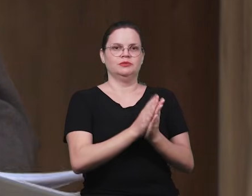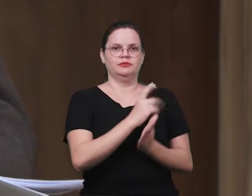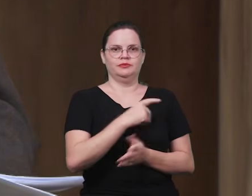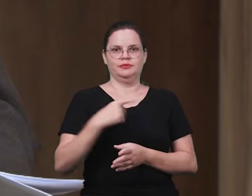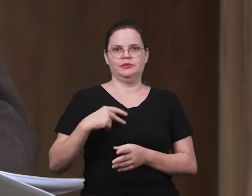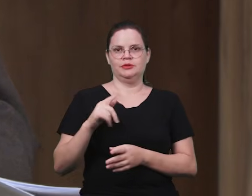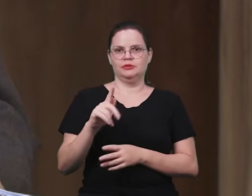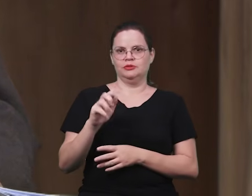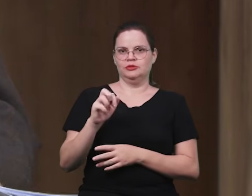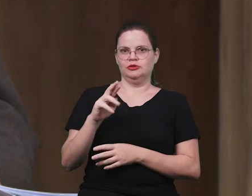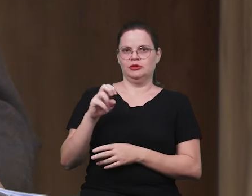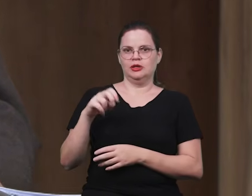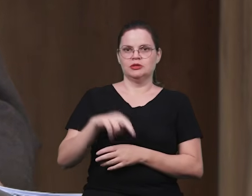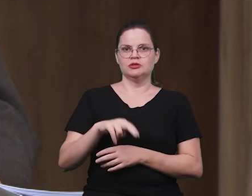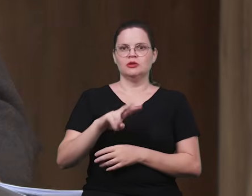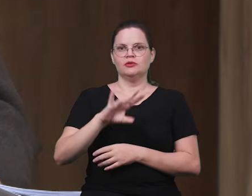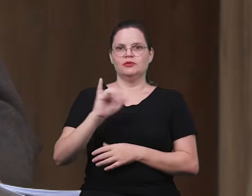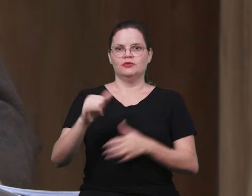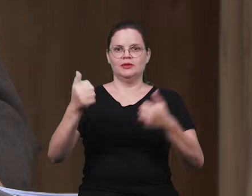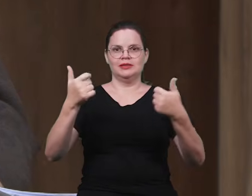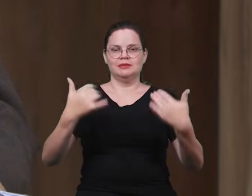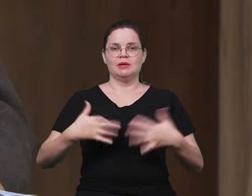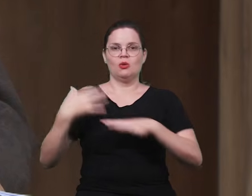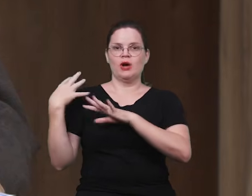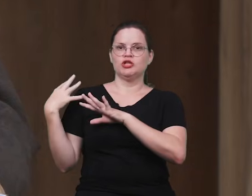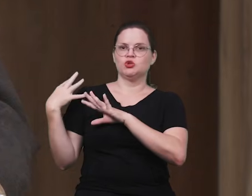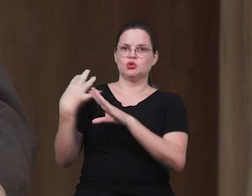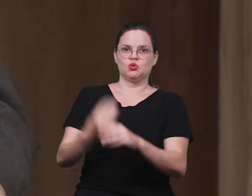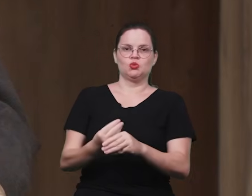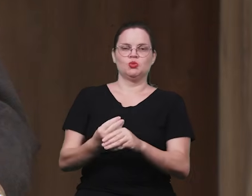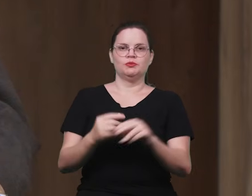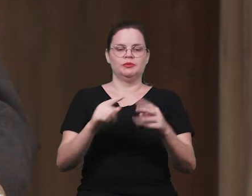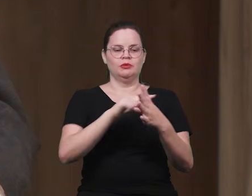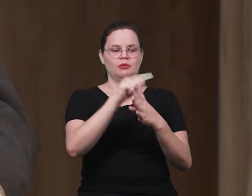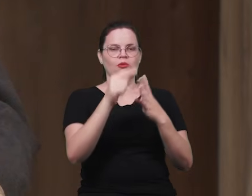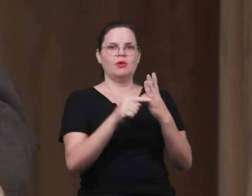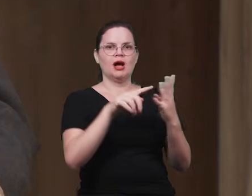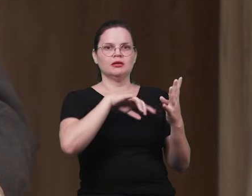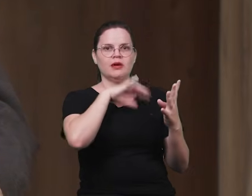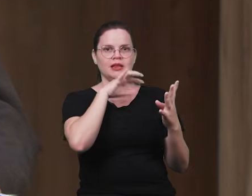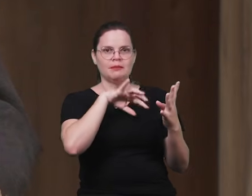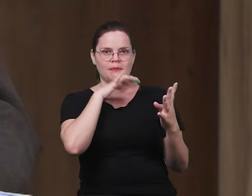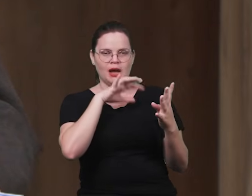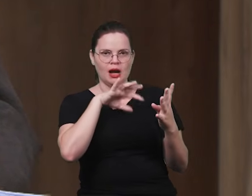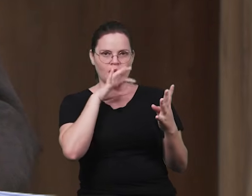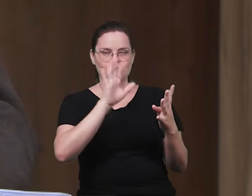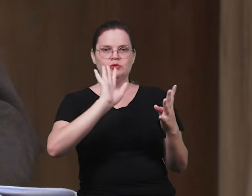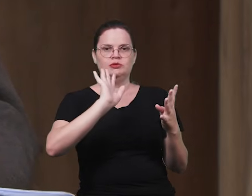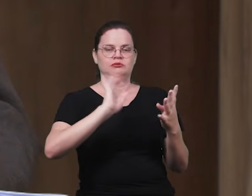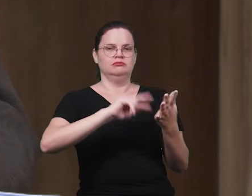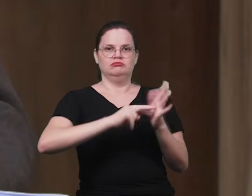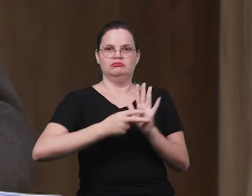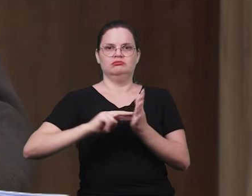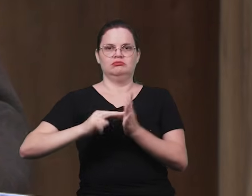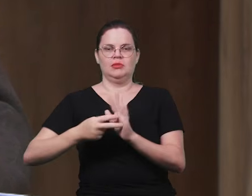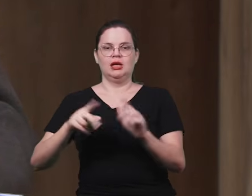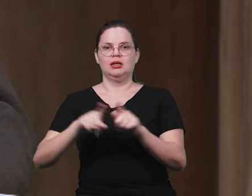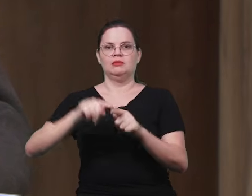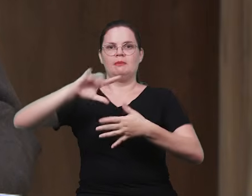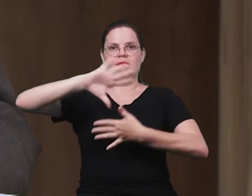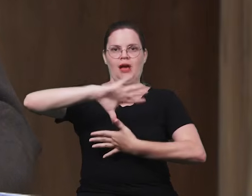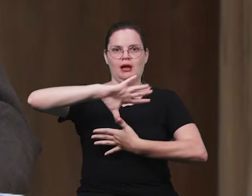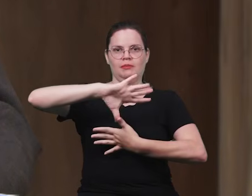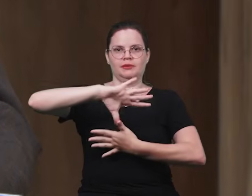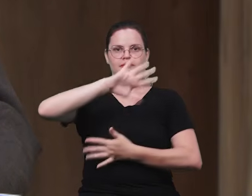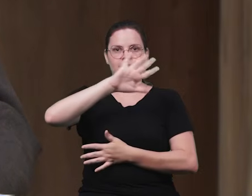nos apresentar um quadro resumo desses animais e os reinos que representam e também os mapas,